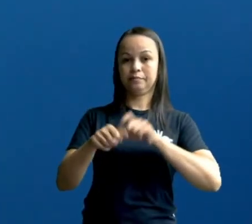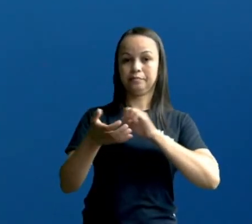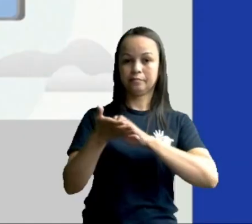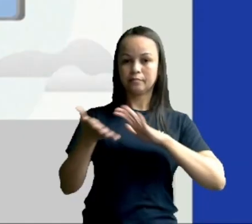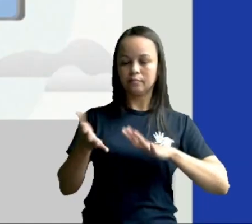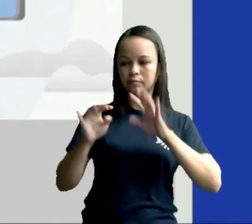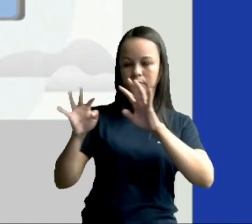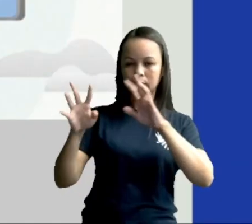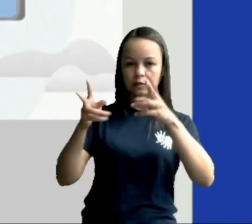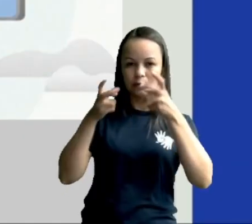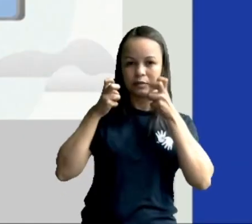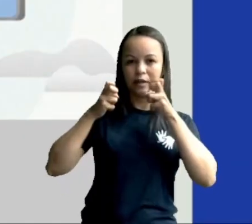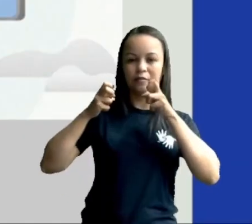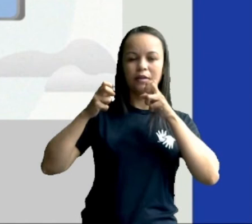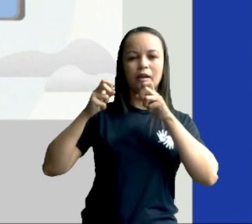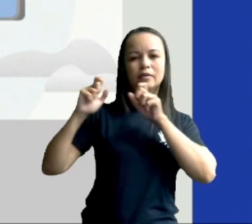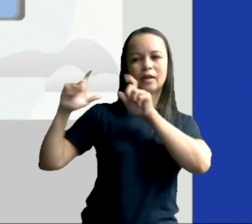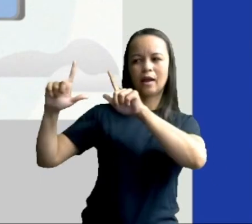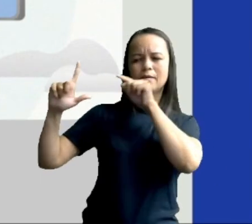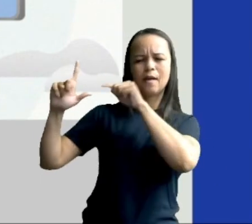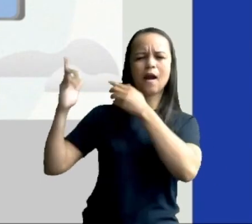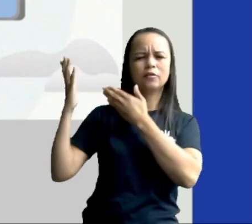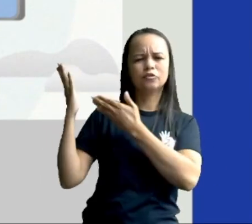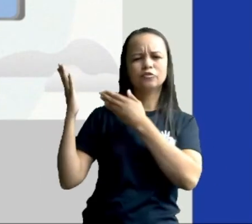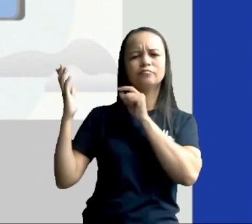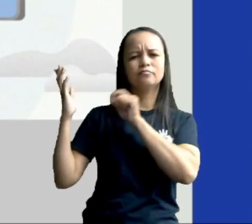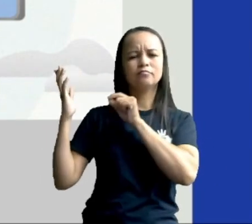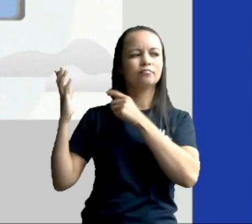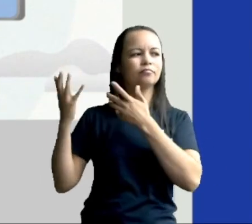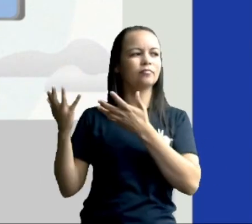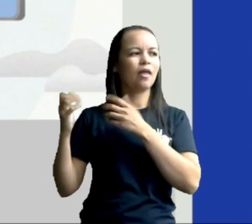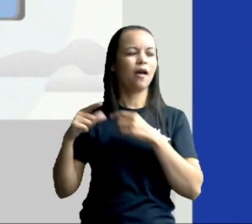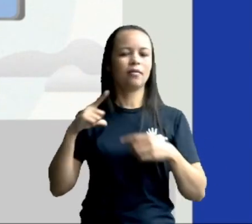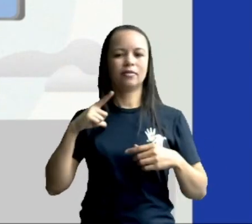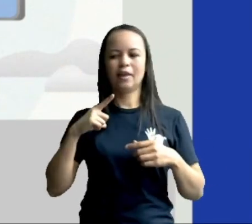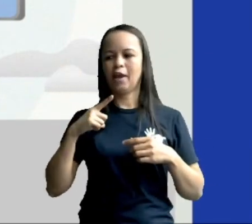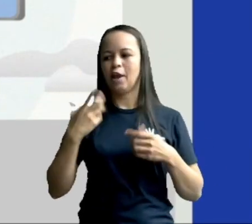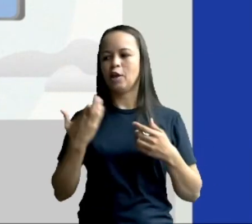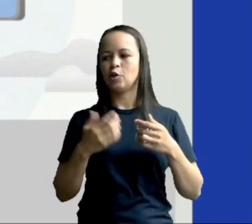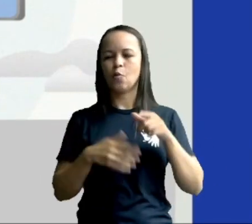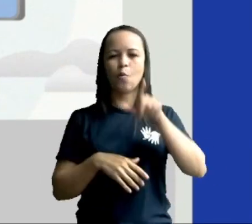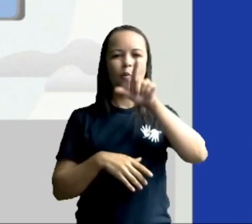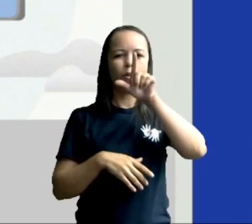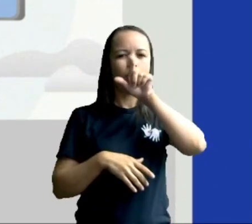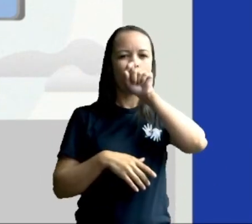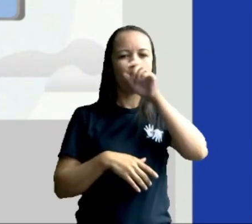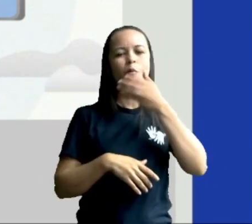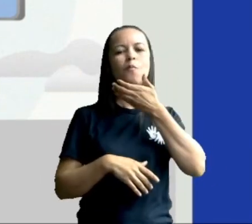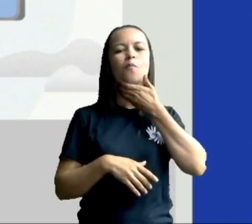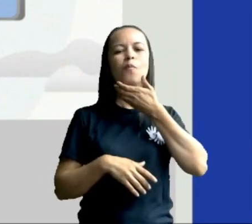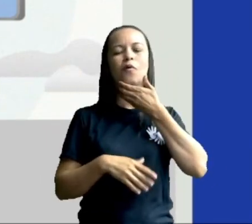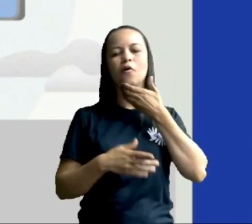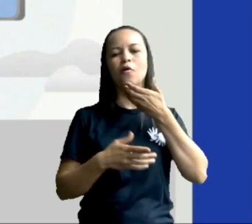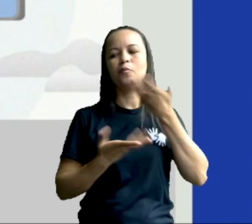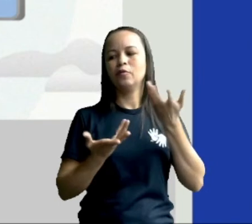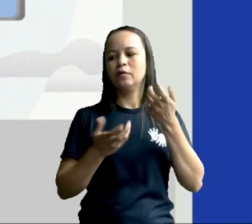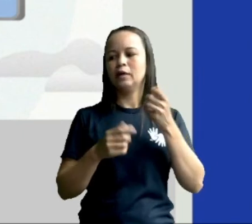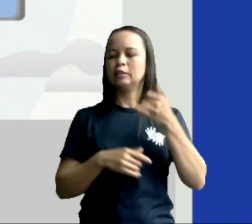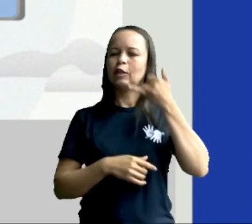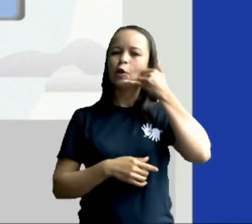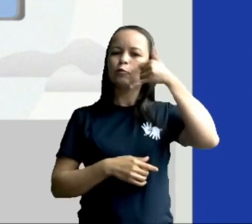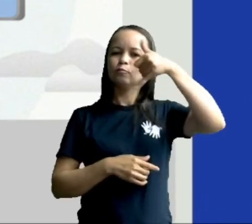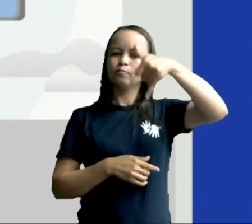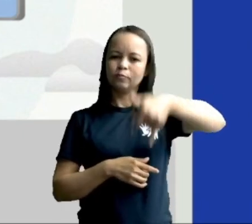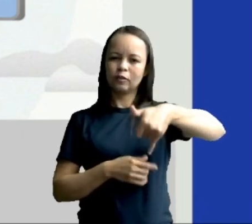imagem aí. Estão observando direitinho? Olha aí, tem um pombo-correio, um telefone antigo e um